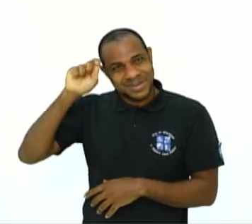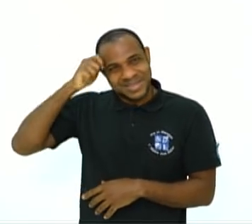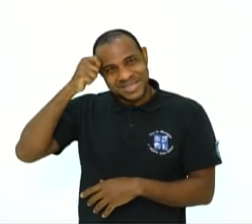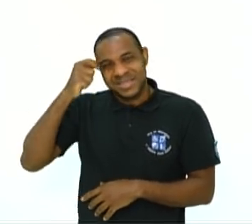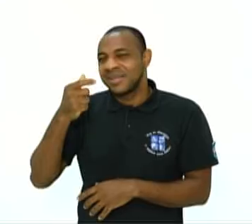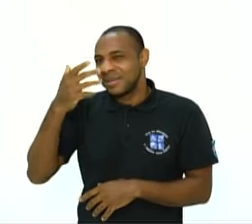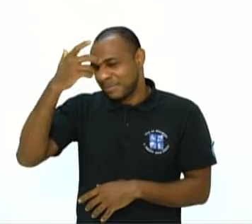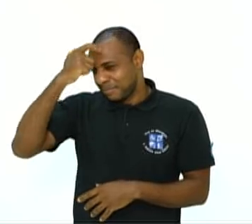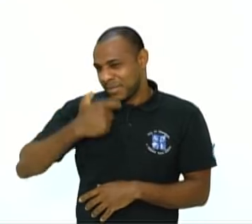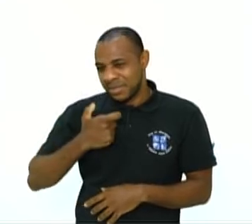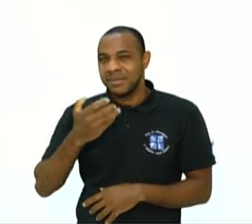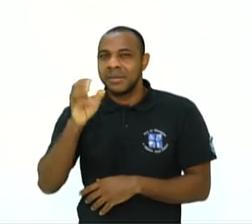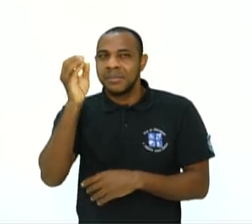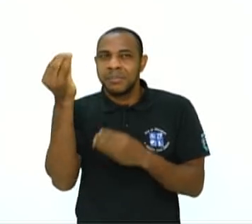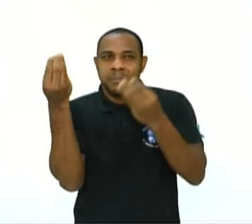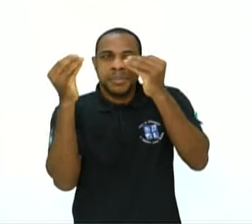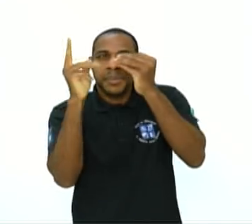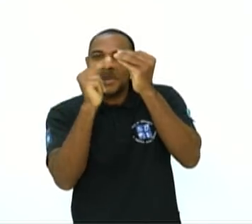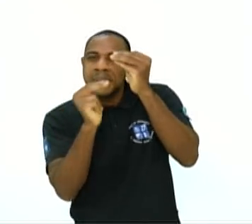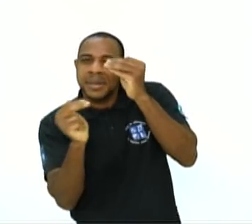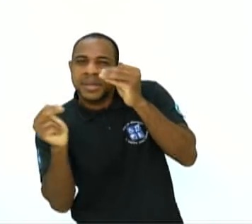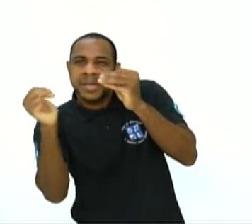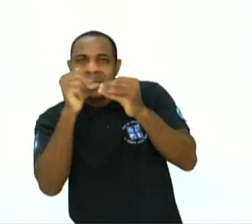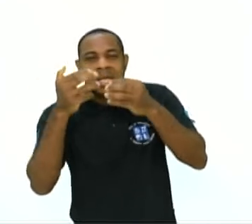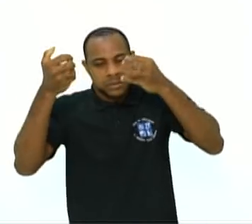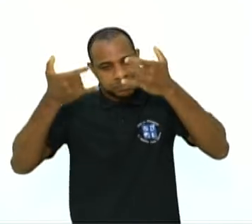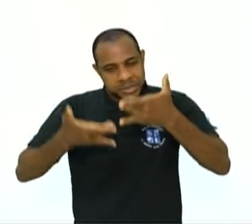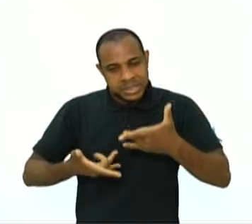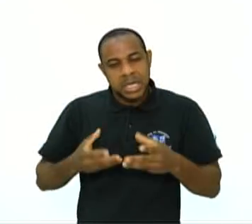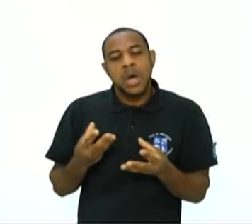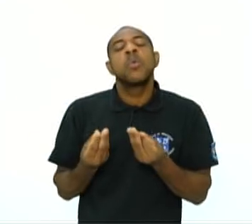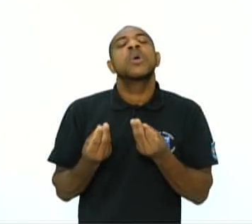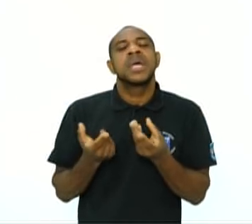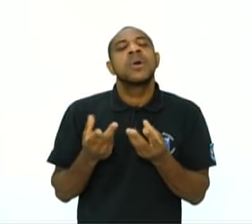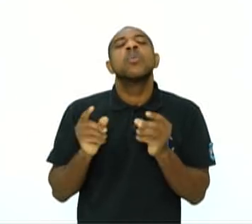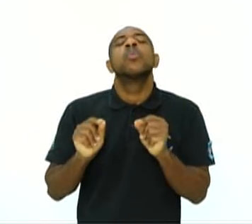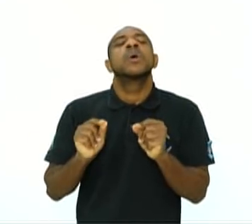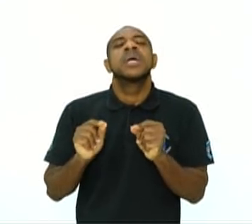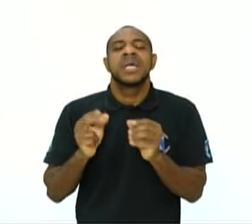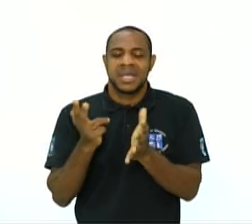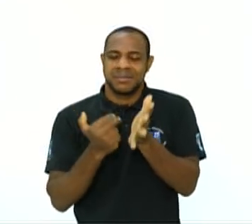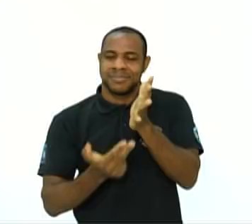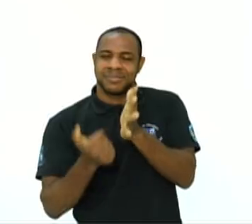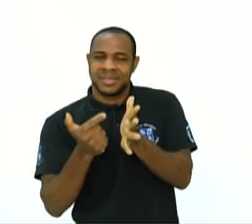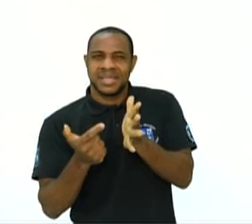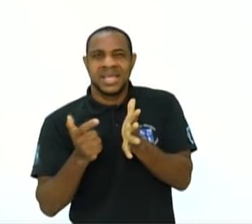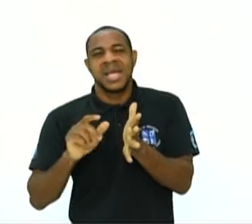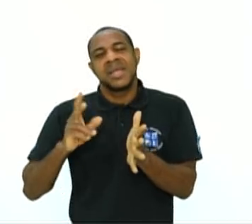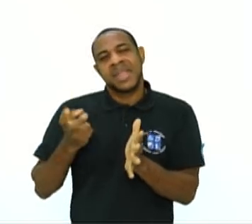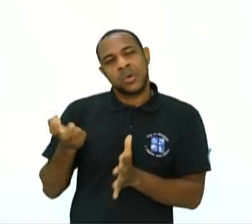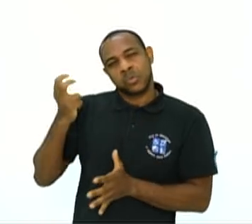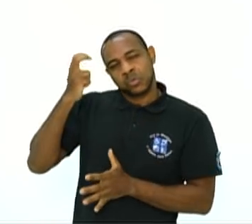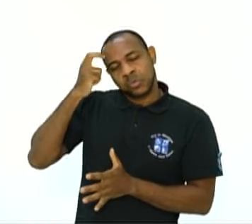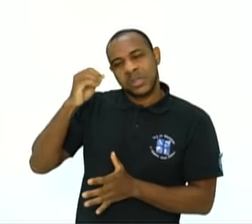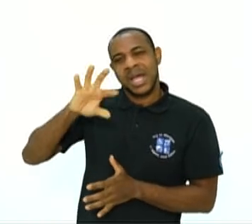ela vai falar muito sobre a cultura afrodescendente, né? Então, o povo negro que veio para